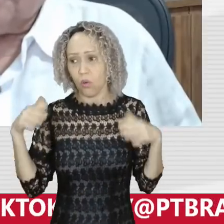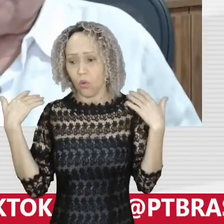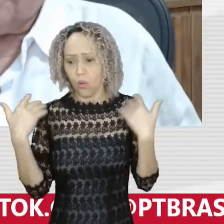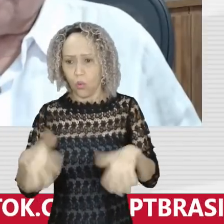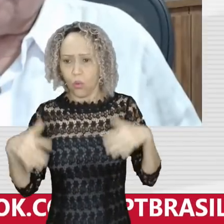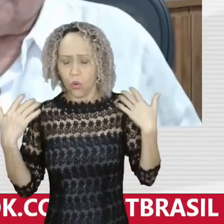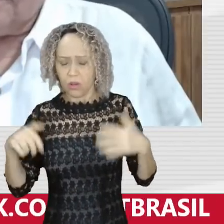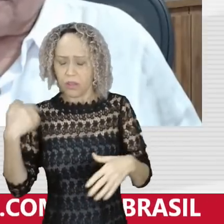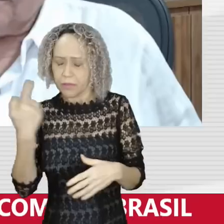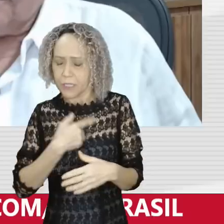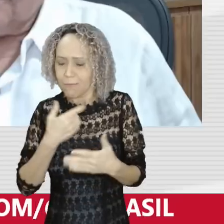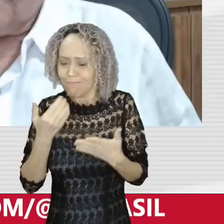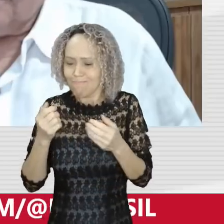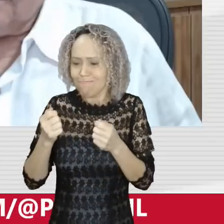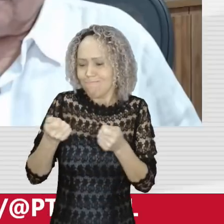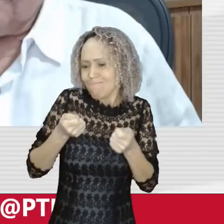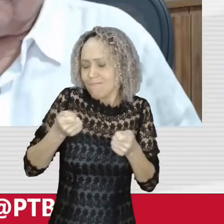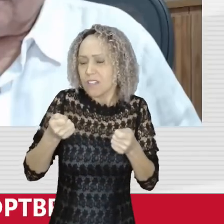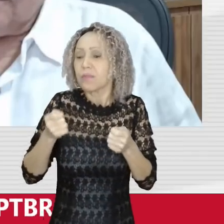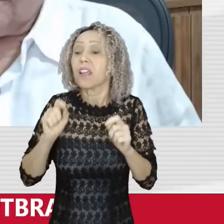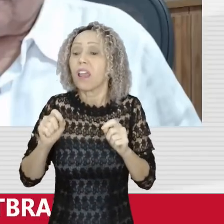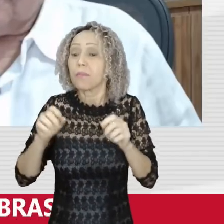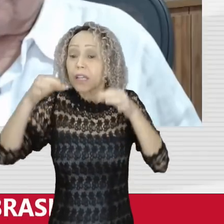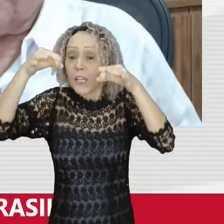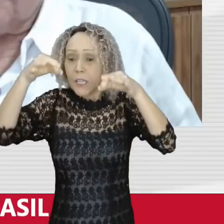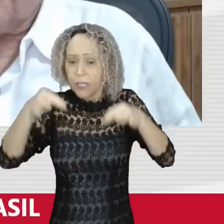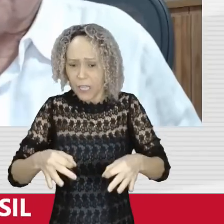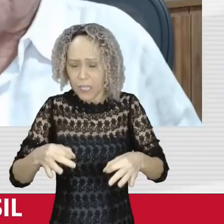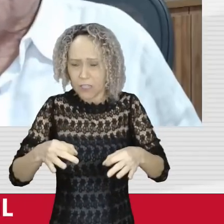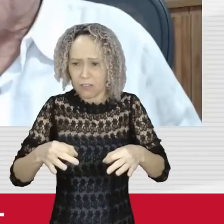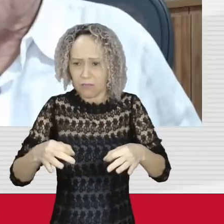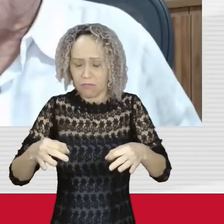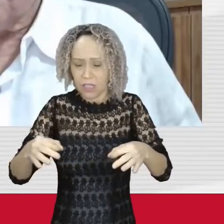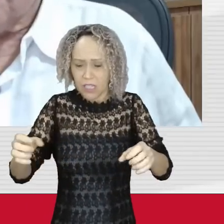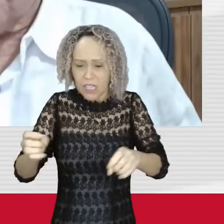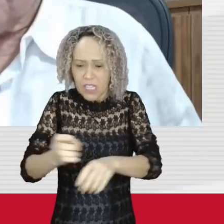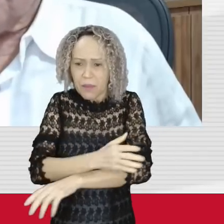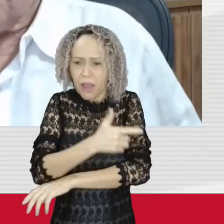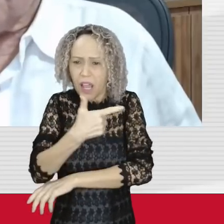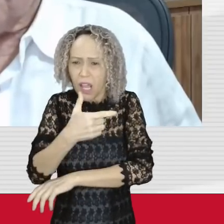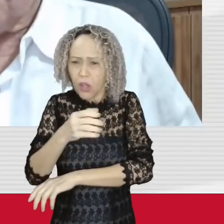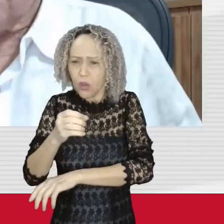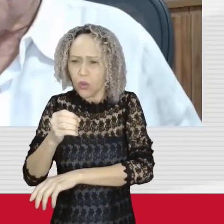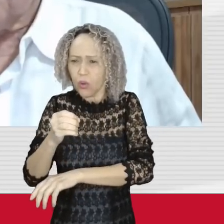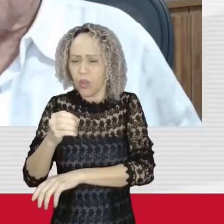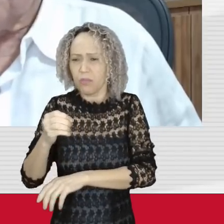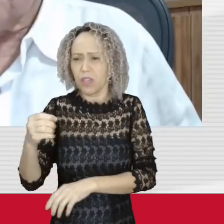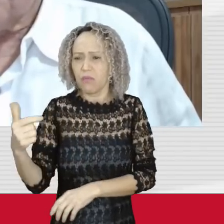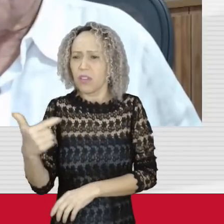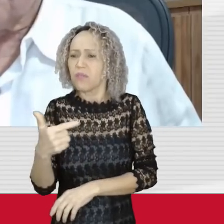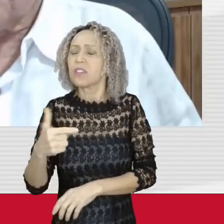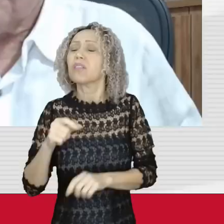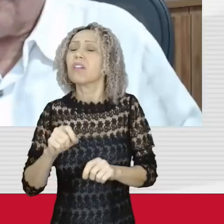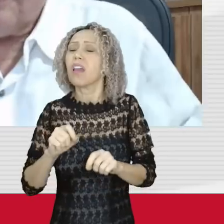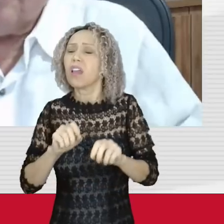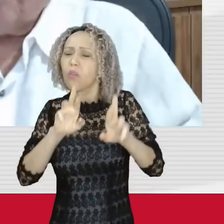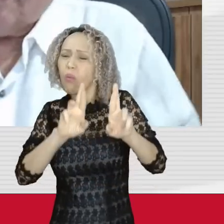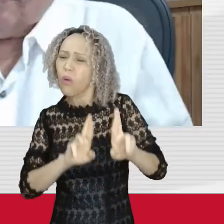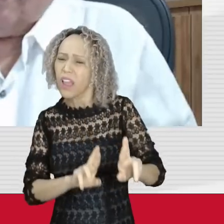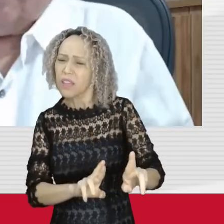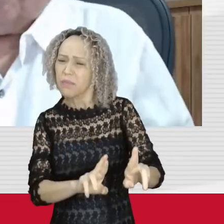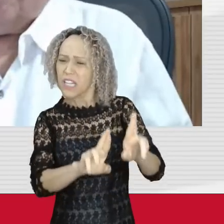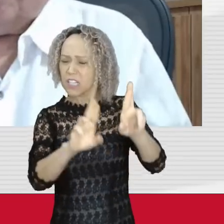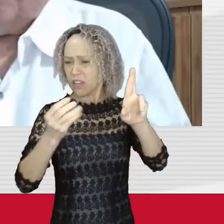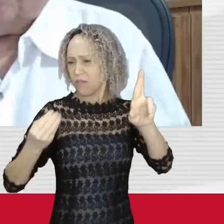equilíbrio para que tudo isso dê certo. Mas é encerrar o 2022 com essa esperança muito